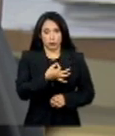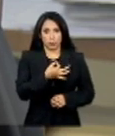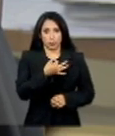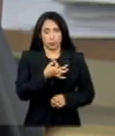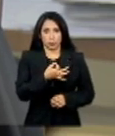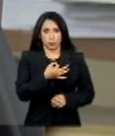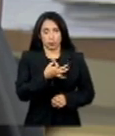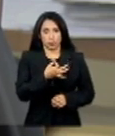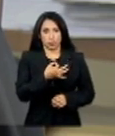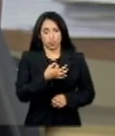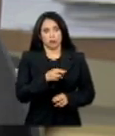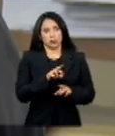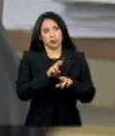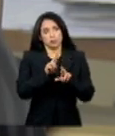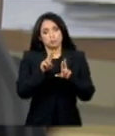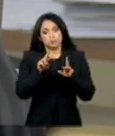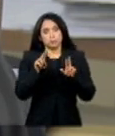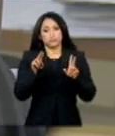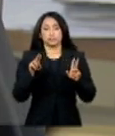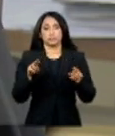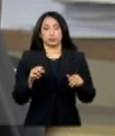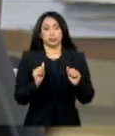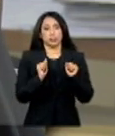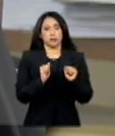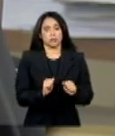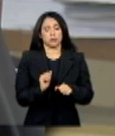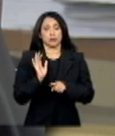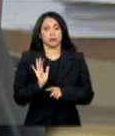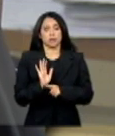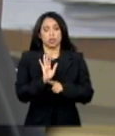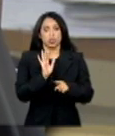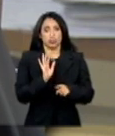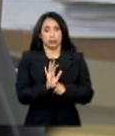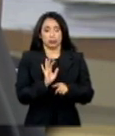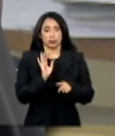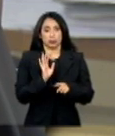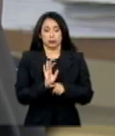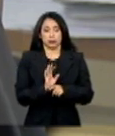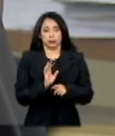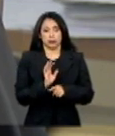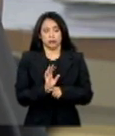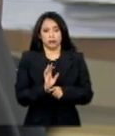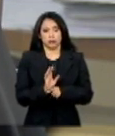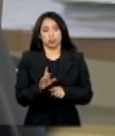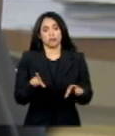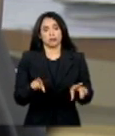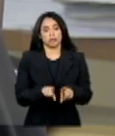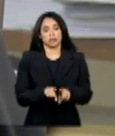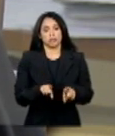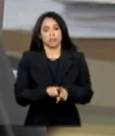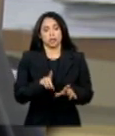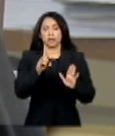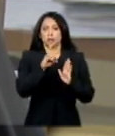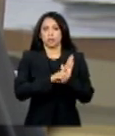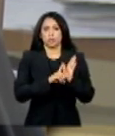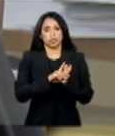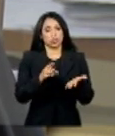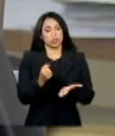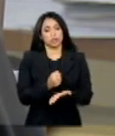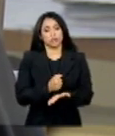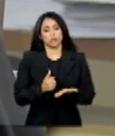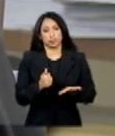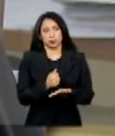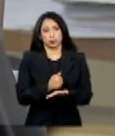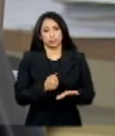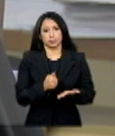medidas alternativas que favoreçam ainda mais a realização do direito fundamental e violará os